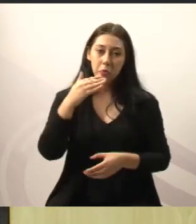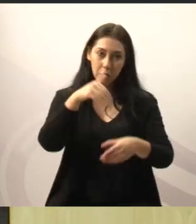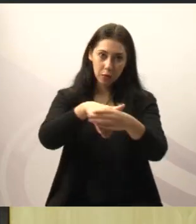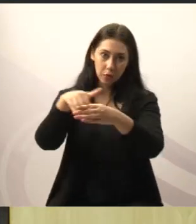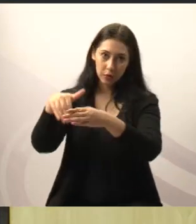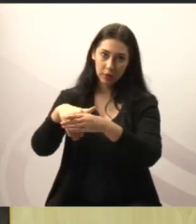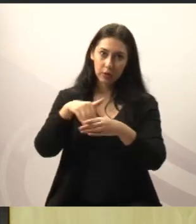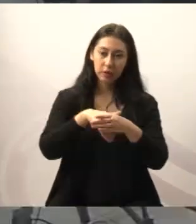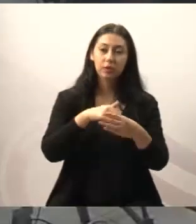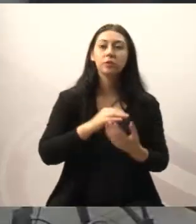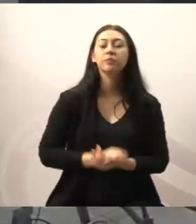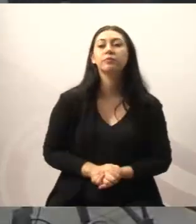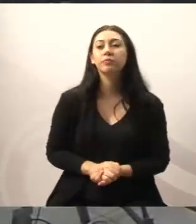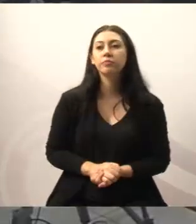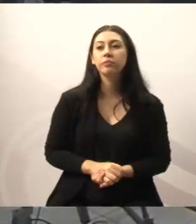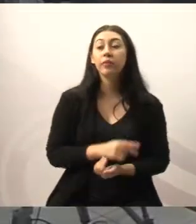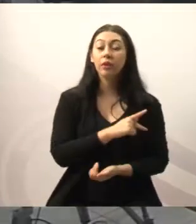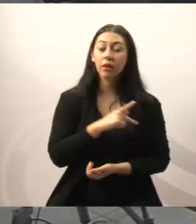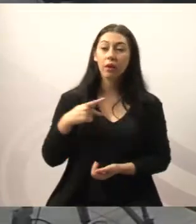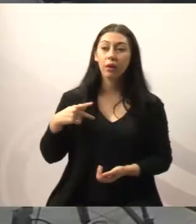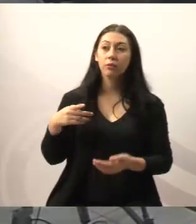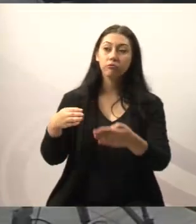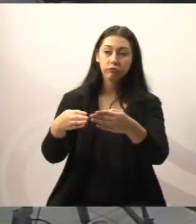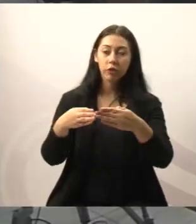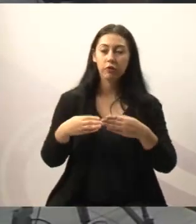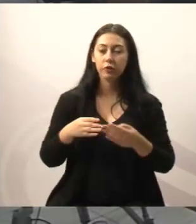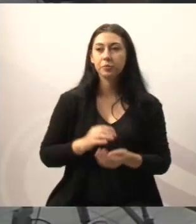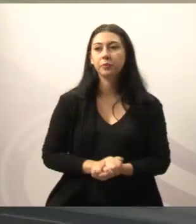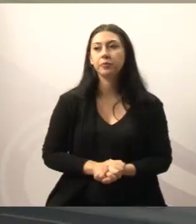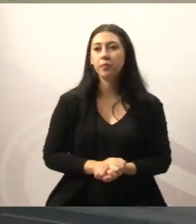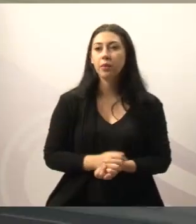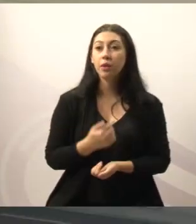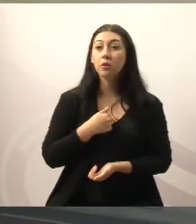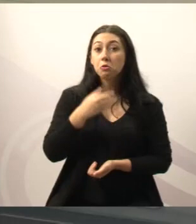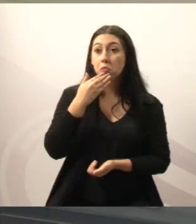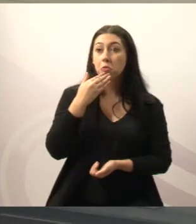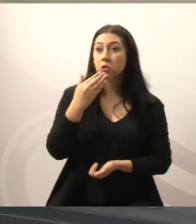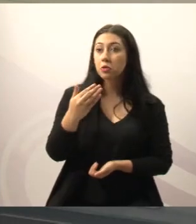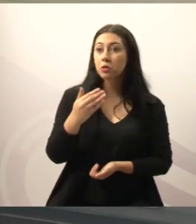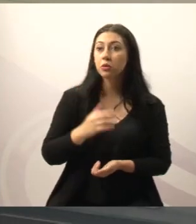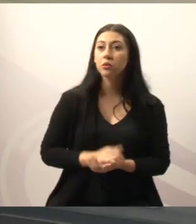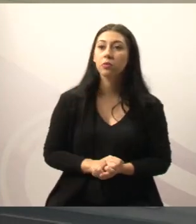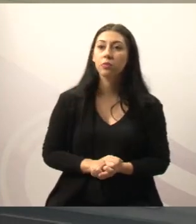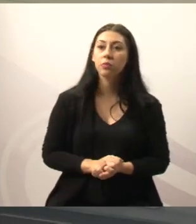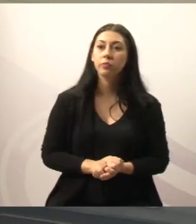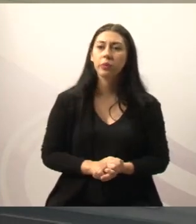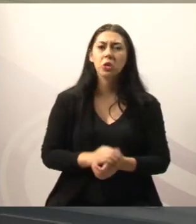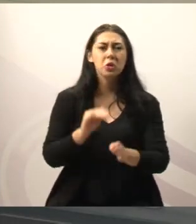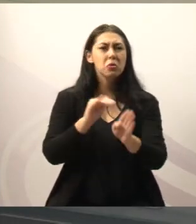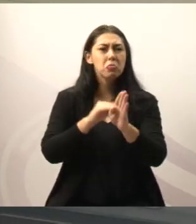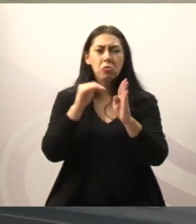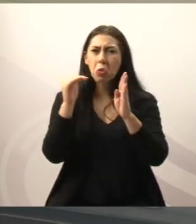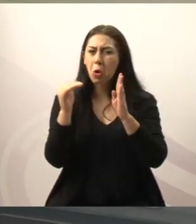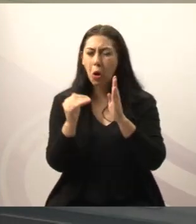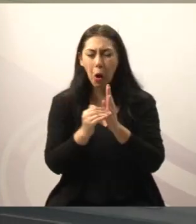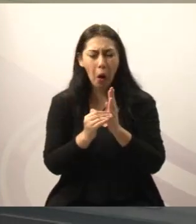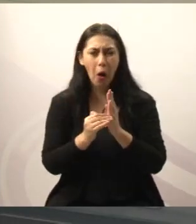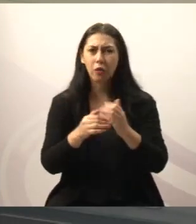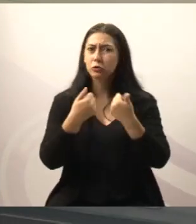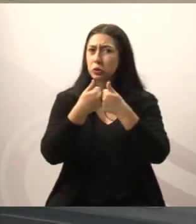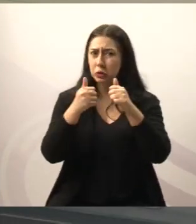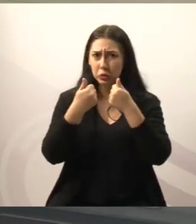votação. Presidente, por favor. Esse requerimento é para todos os ônibus da circular 3 entrar até Lagoa